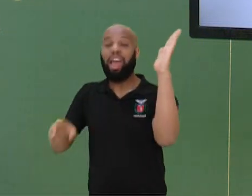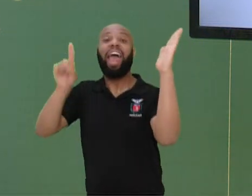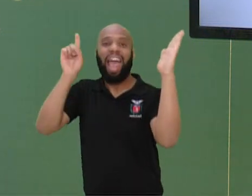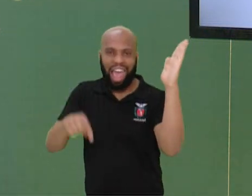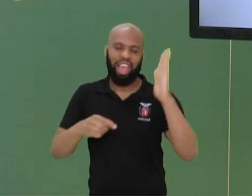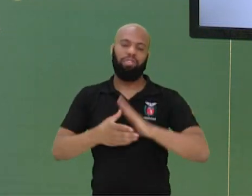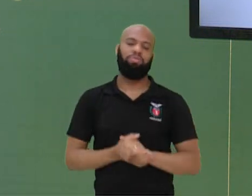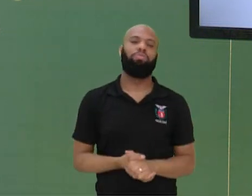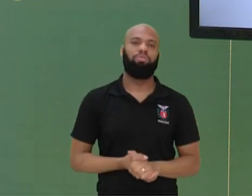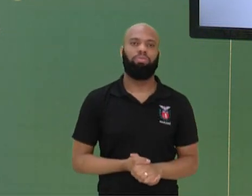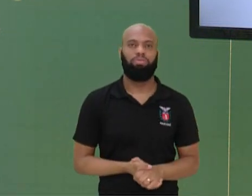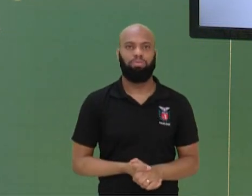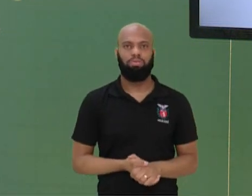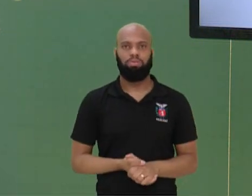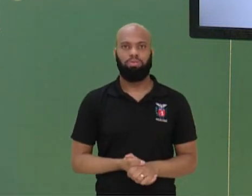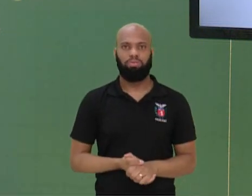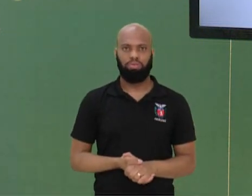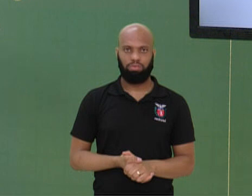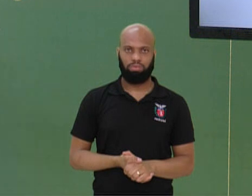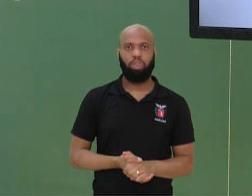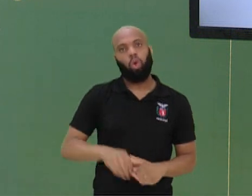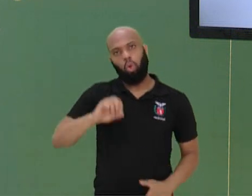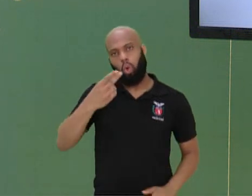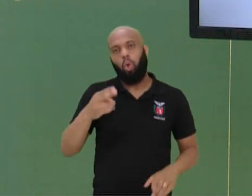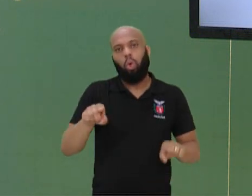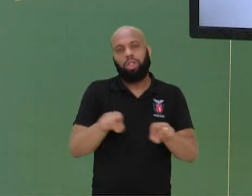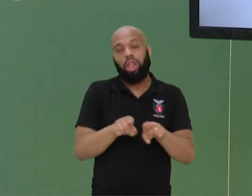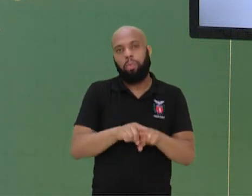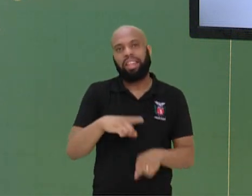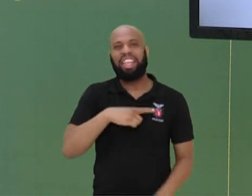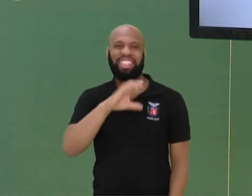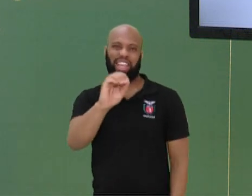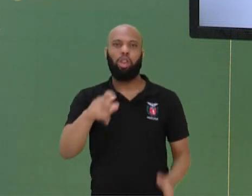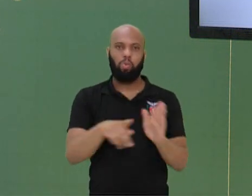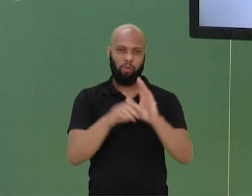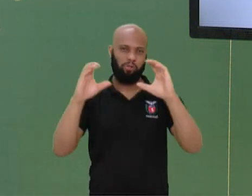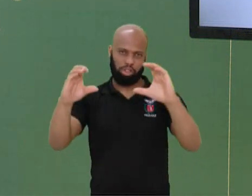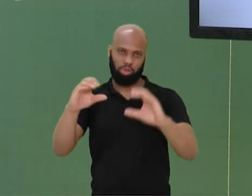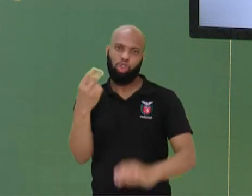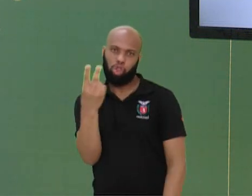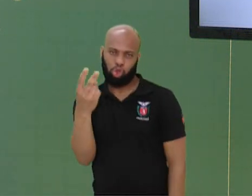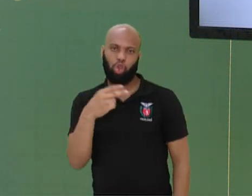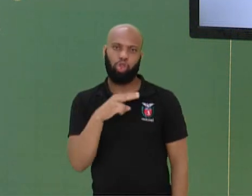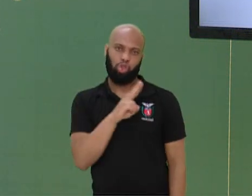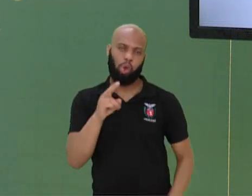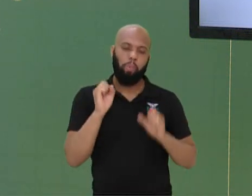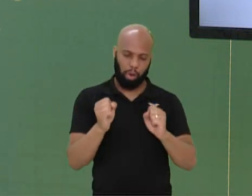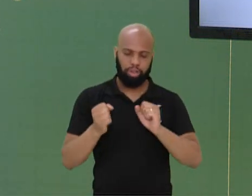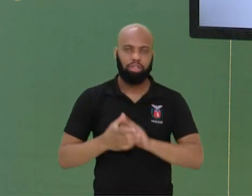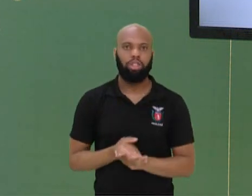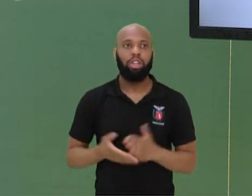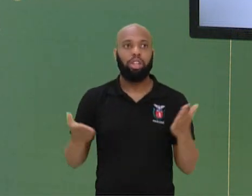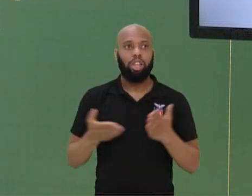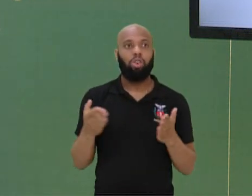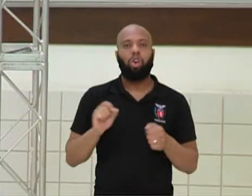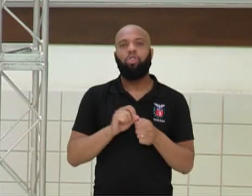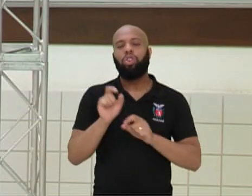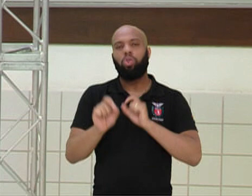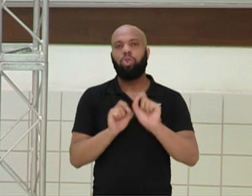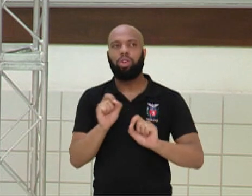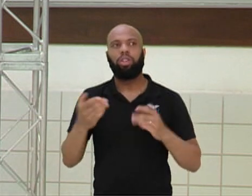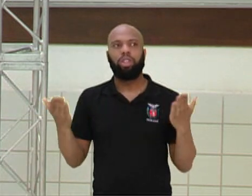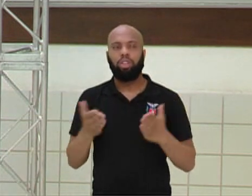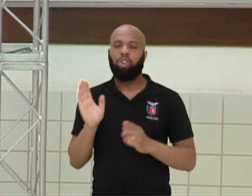substituído é o zero da função ou a raiz da função. Beleza? Certinho? Então eu vou fazer o